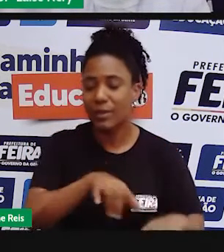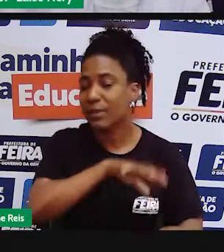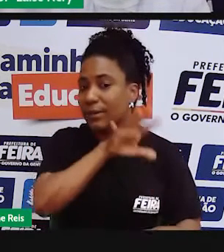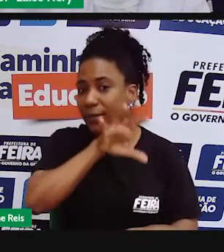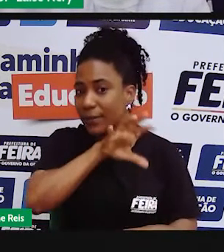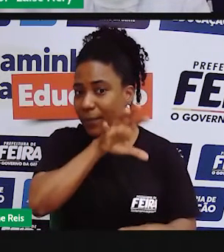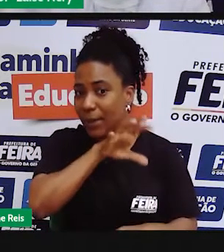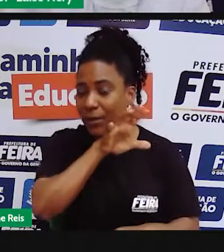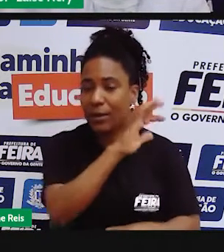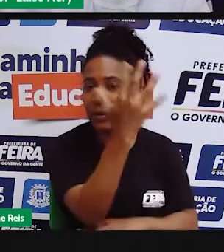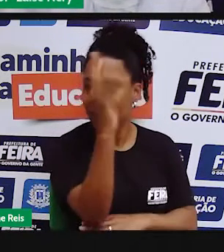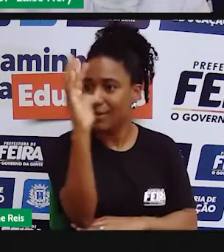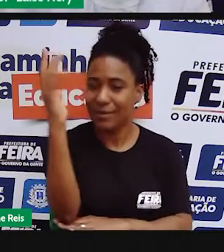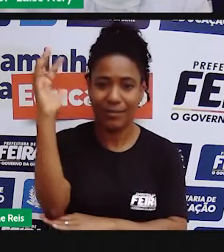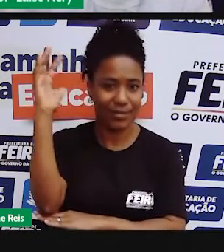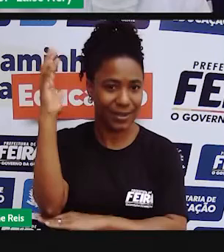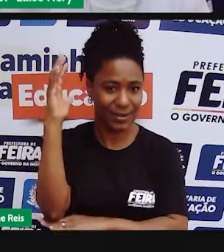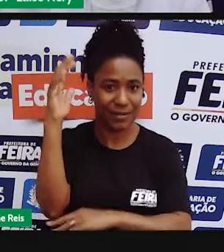região